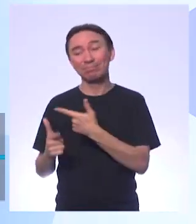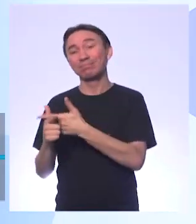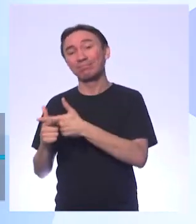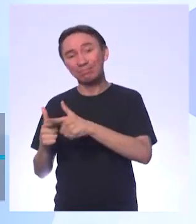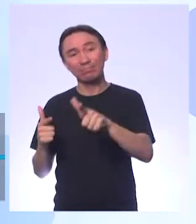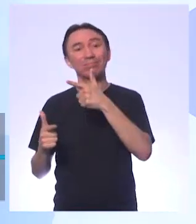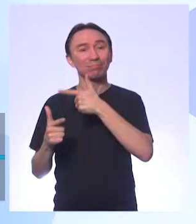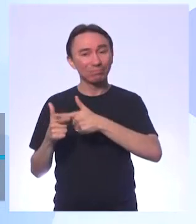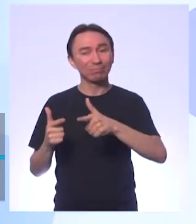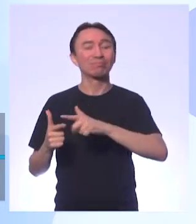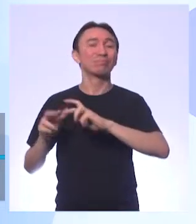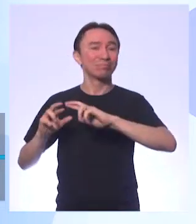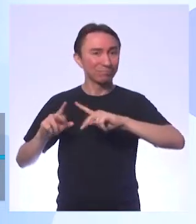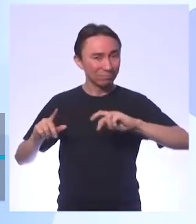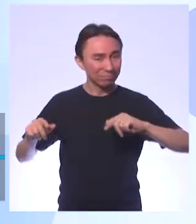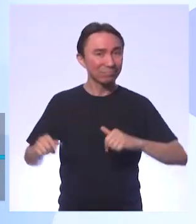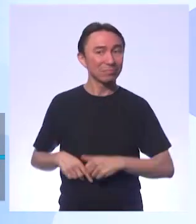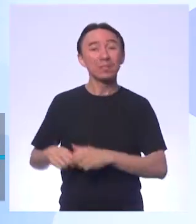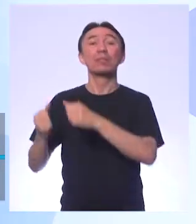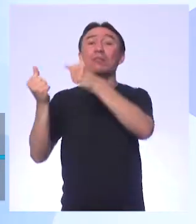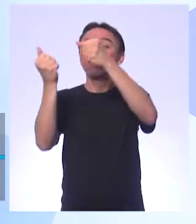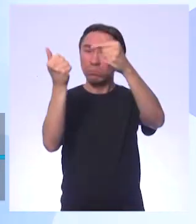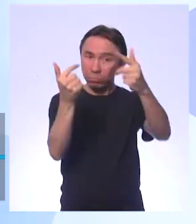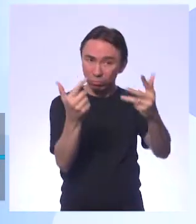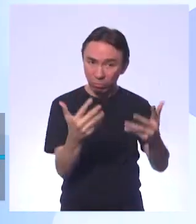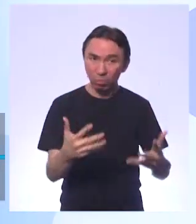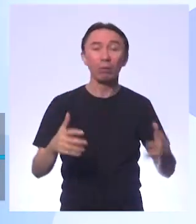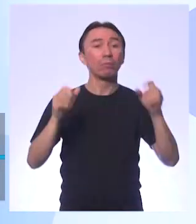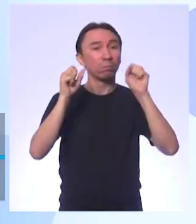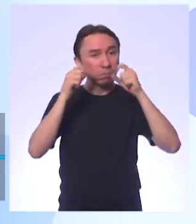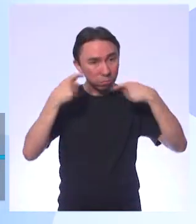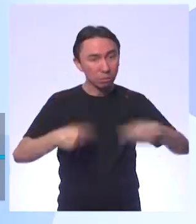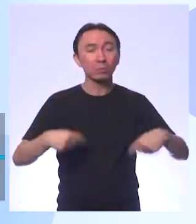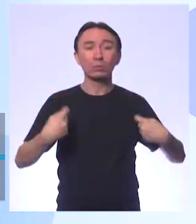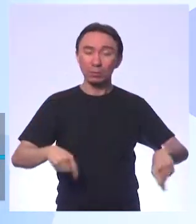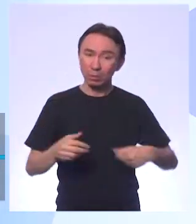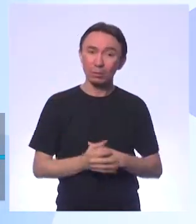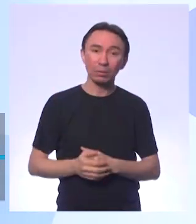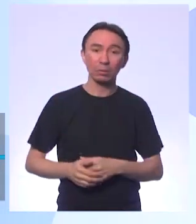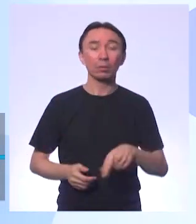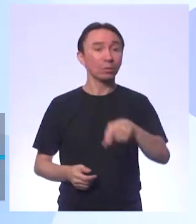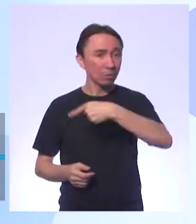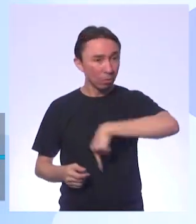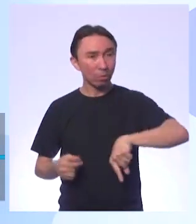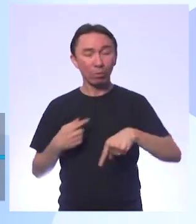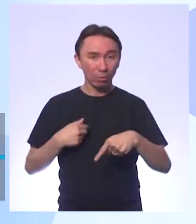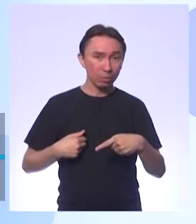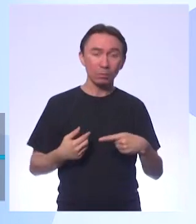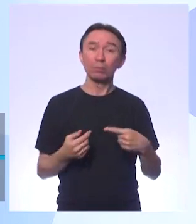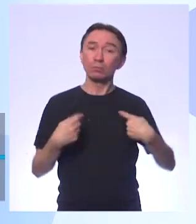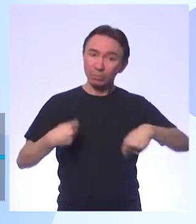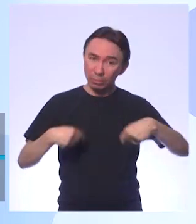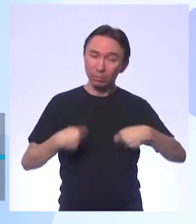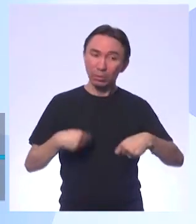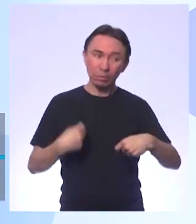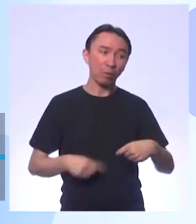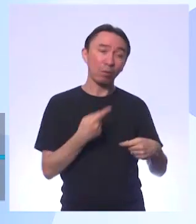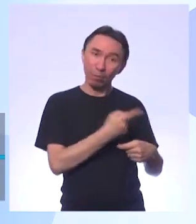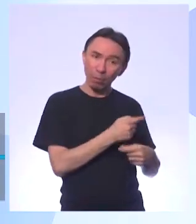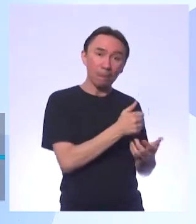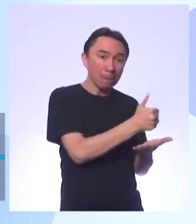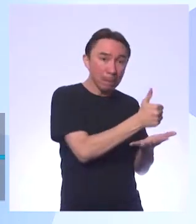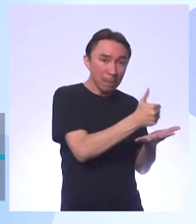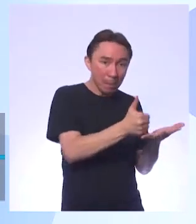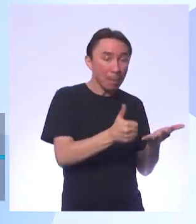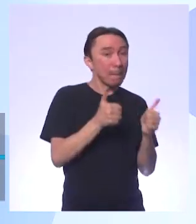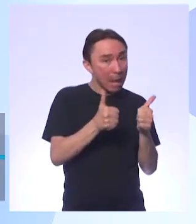levantadas. E essa é a nossa função, enquanto historiadores, professores, é mostrar os dois fatos para os alunos e, a partir aí